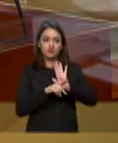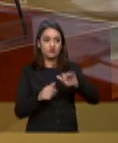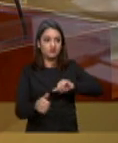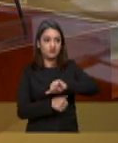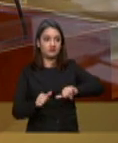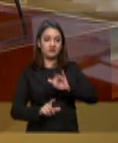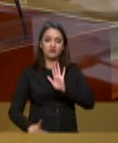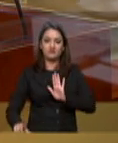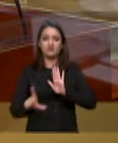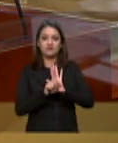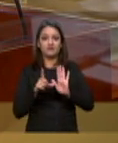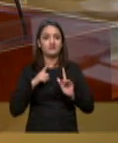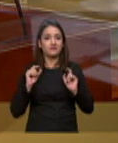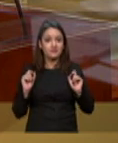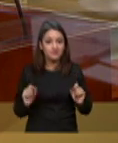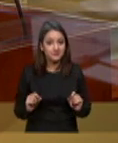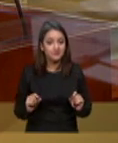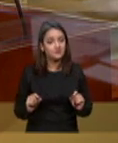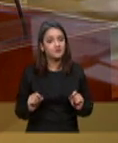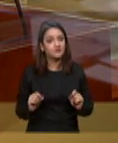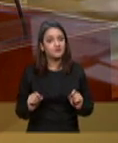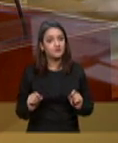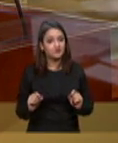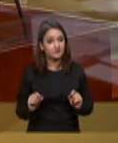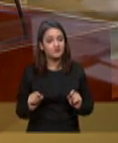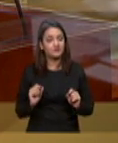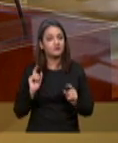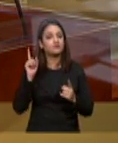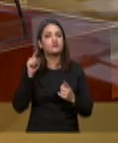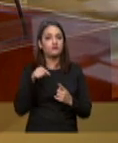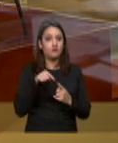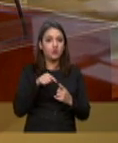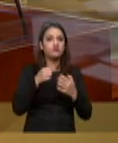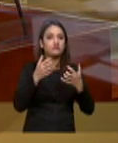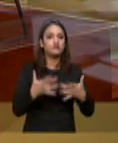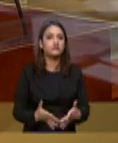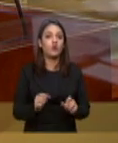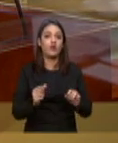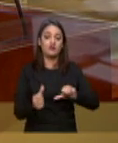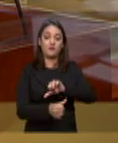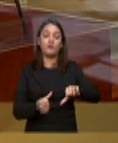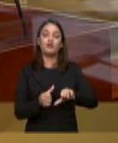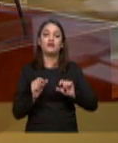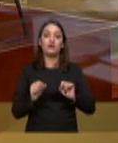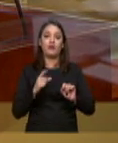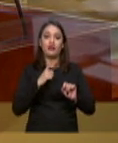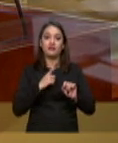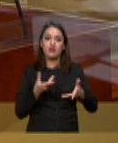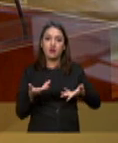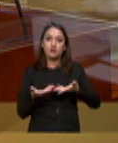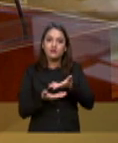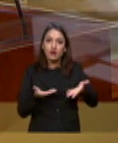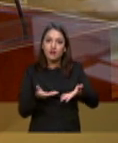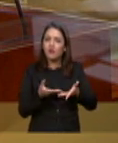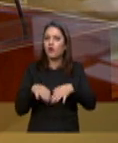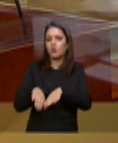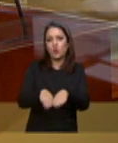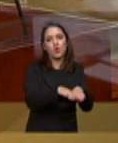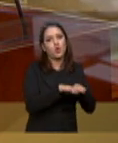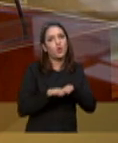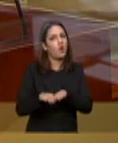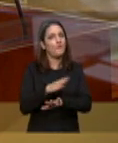e justificou na exposição de motivos que essa alteração se dava para harmonizar o tratamento dado a todos os